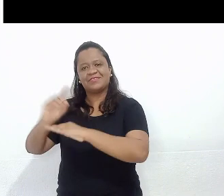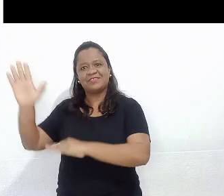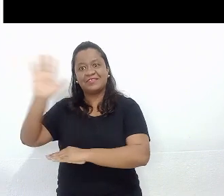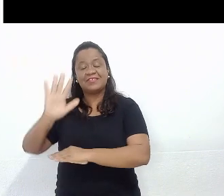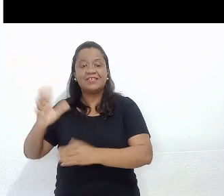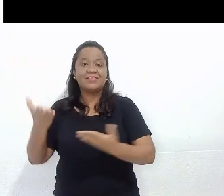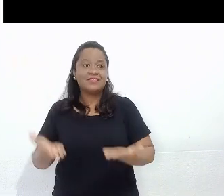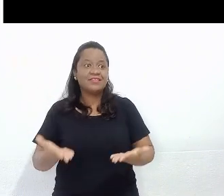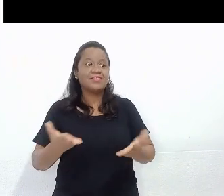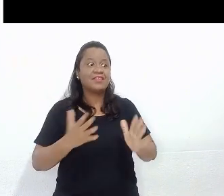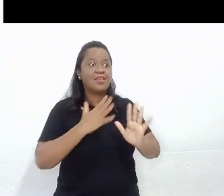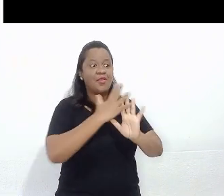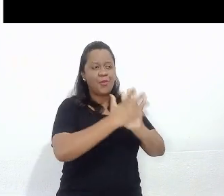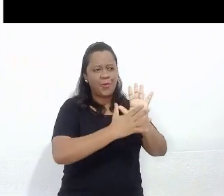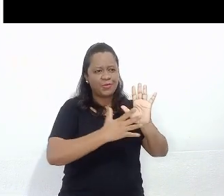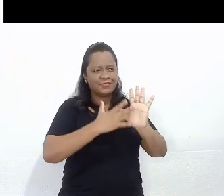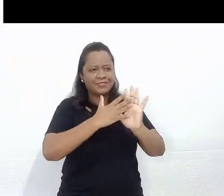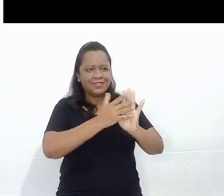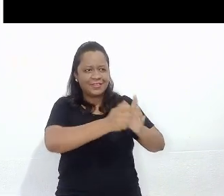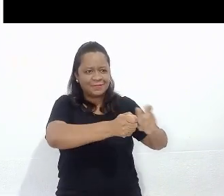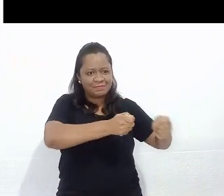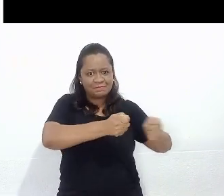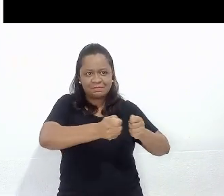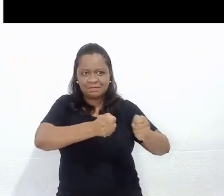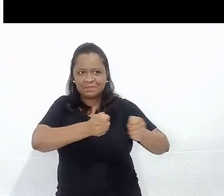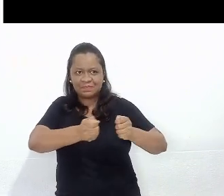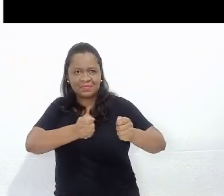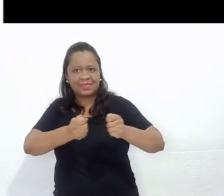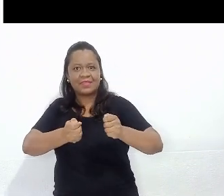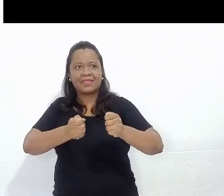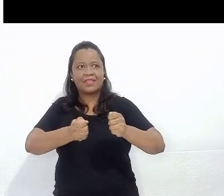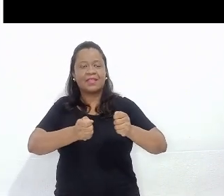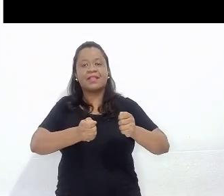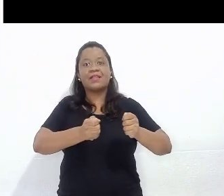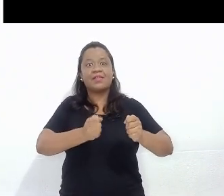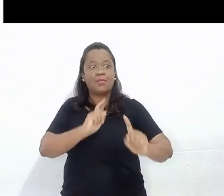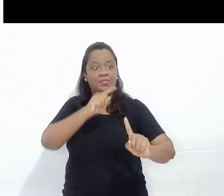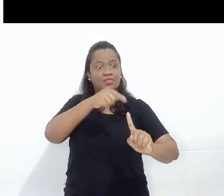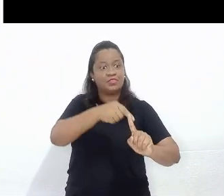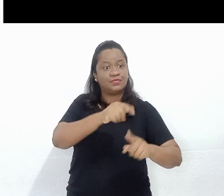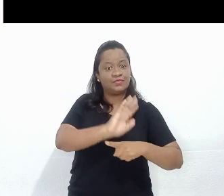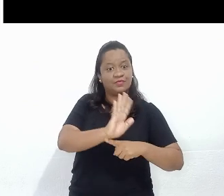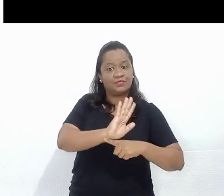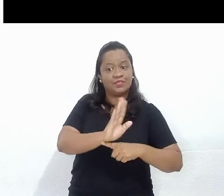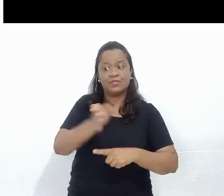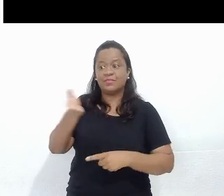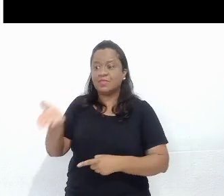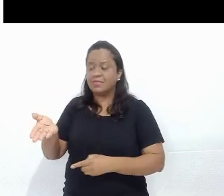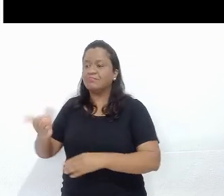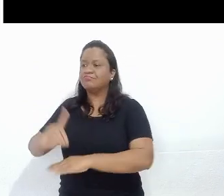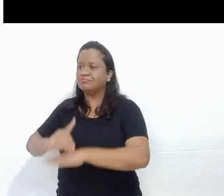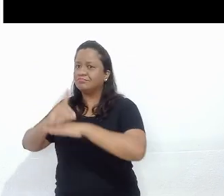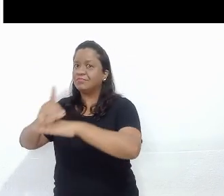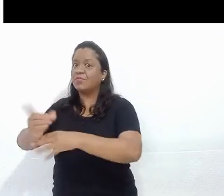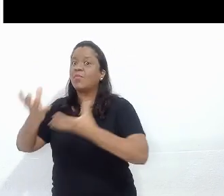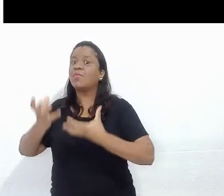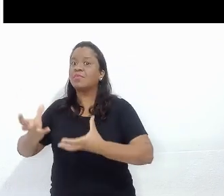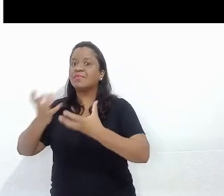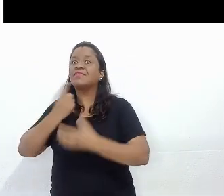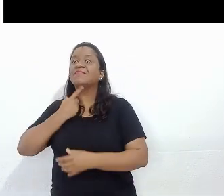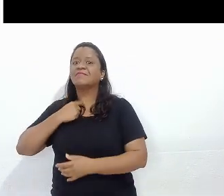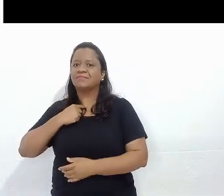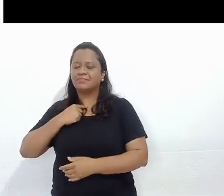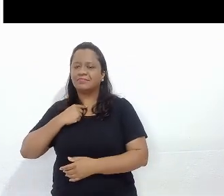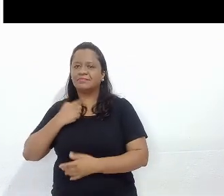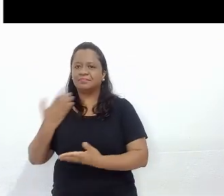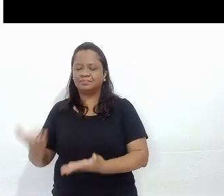roteiro e o objetivo do filme e a intenção do diretor. Aí ele tem sempre bem ligado nisso tudo